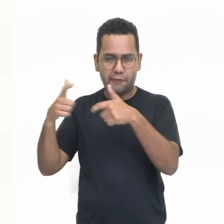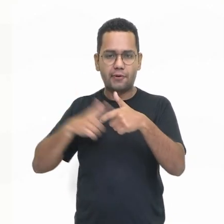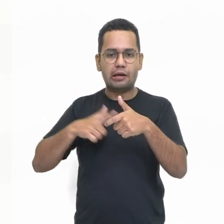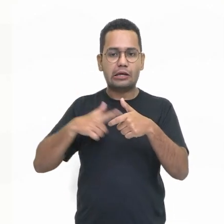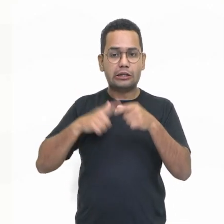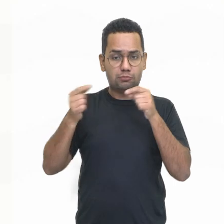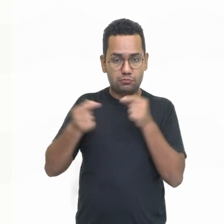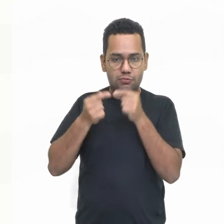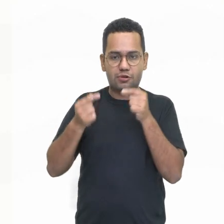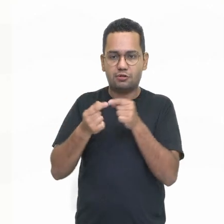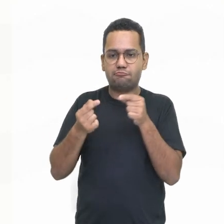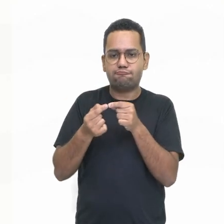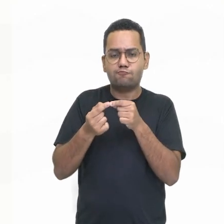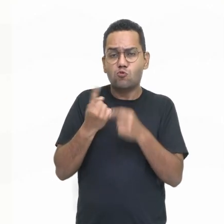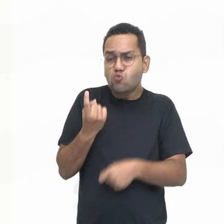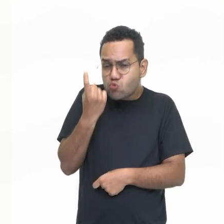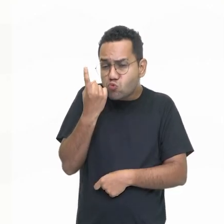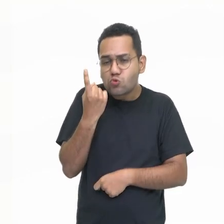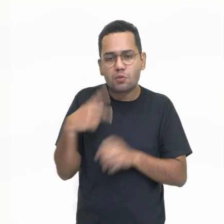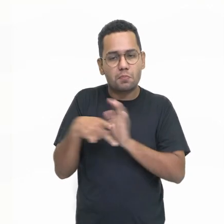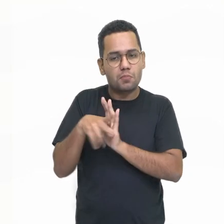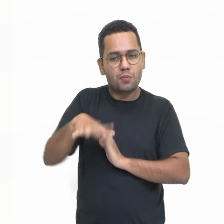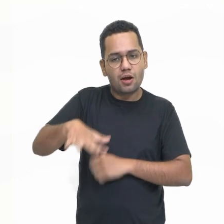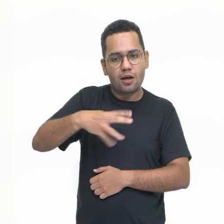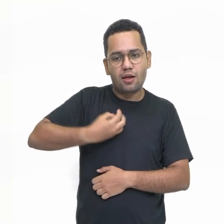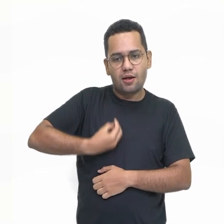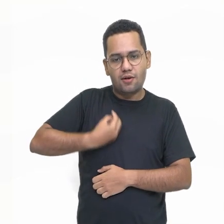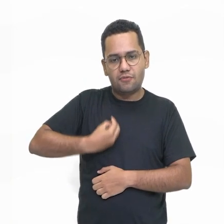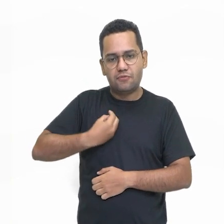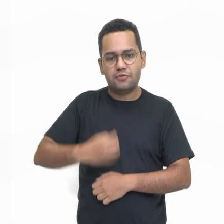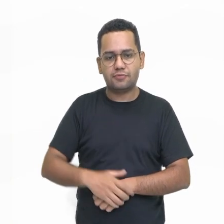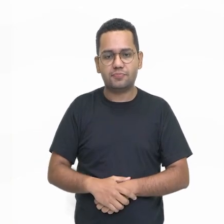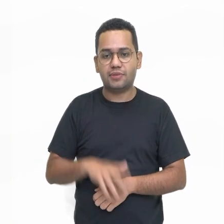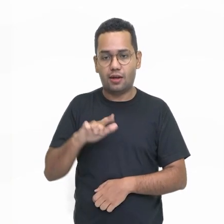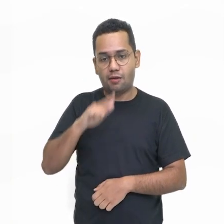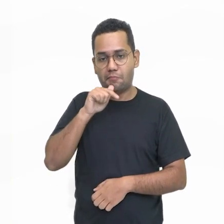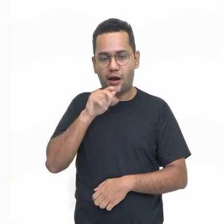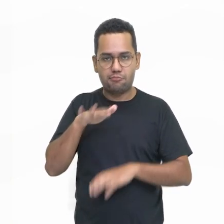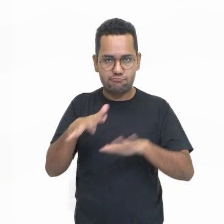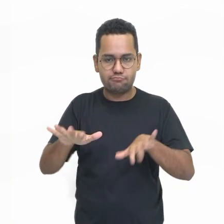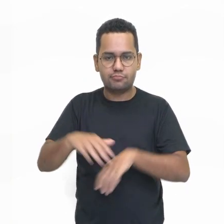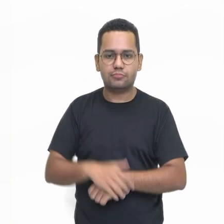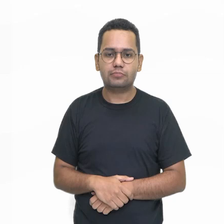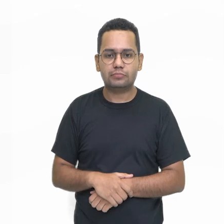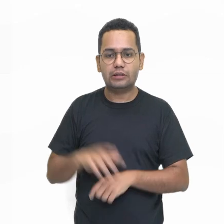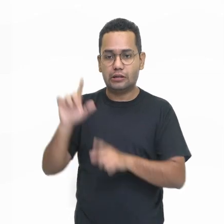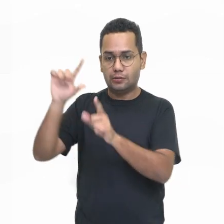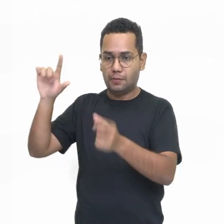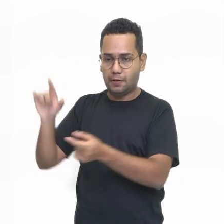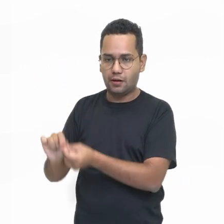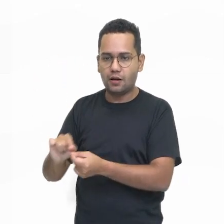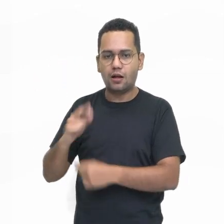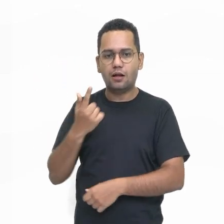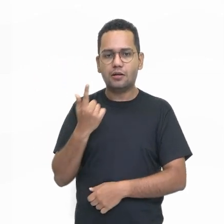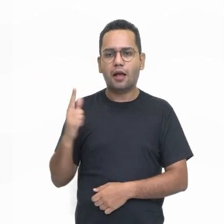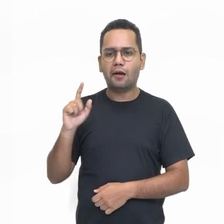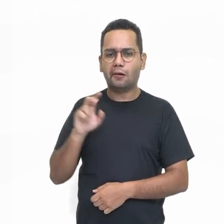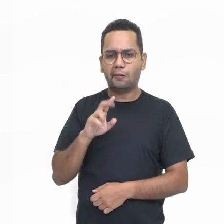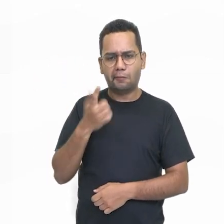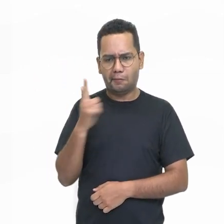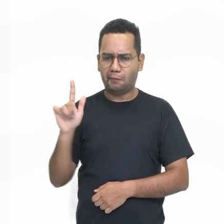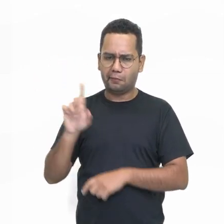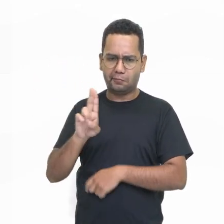combinação única de ecossistemas dentro desses sistemas marinhos, né? costeiros, incluindo